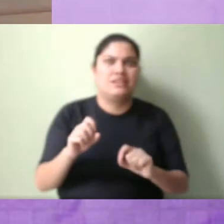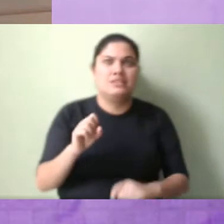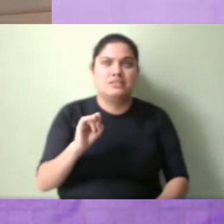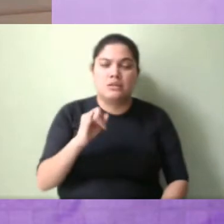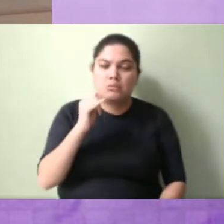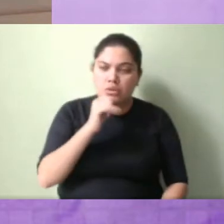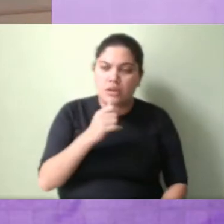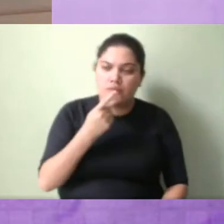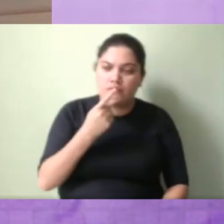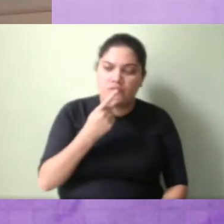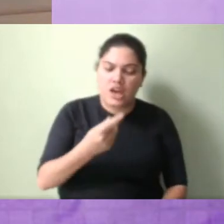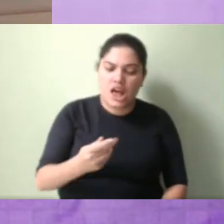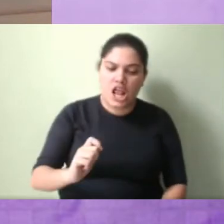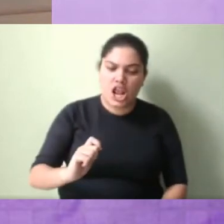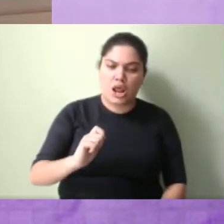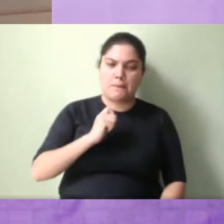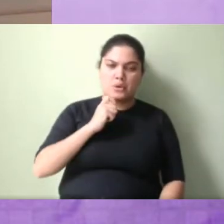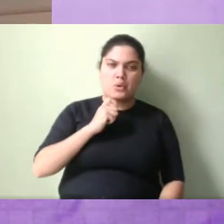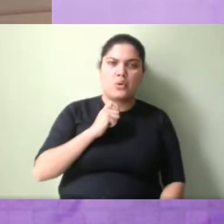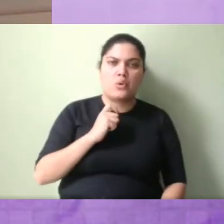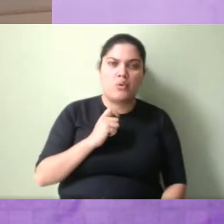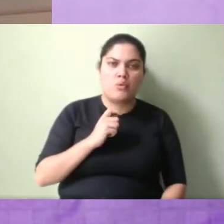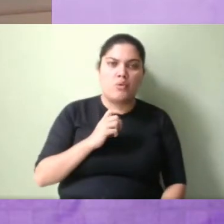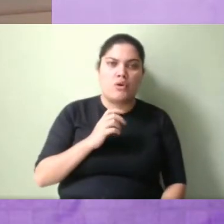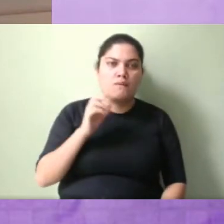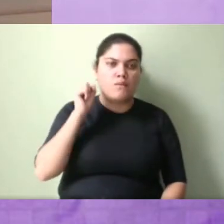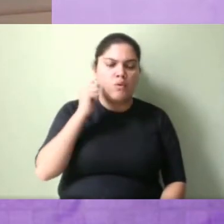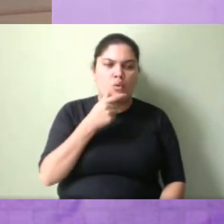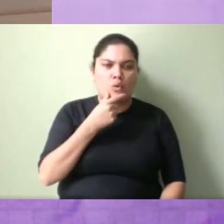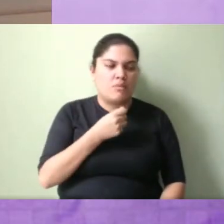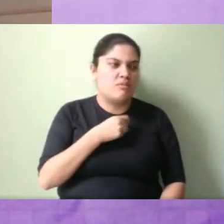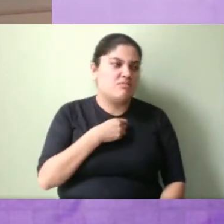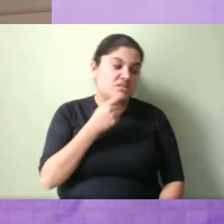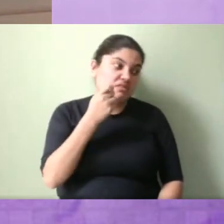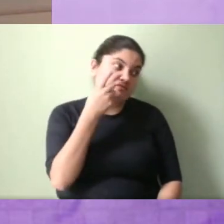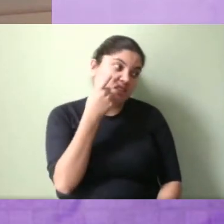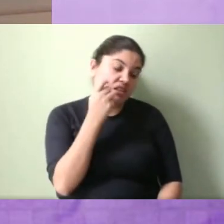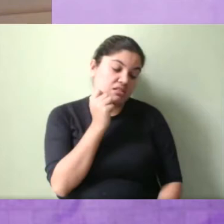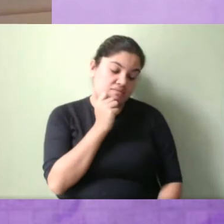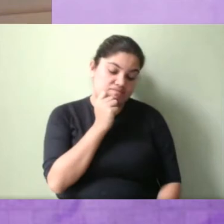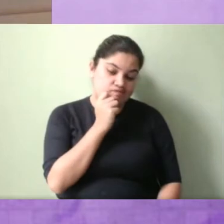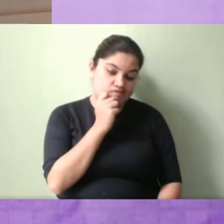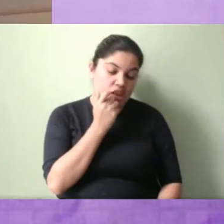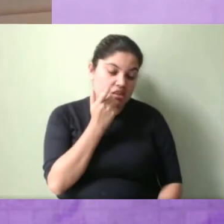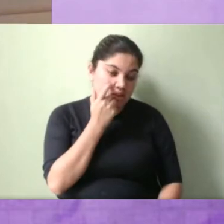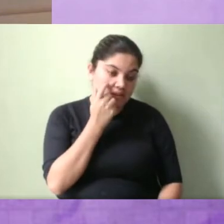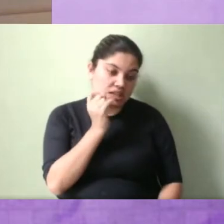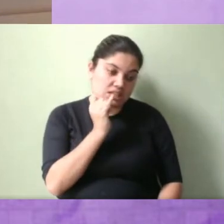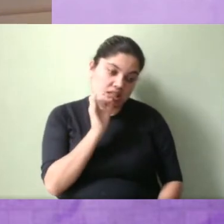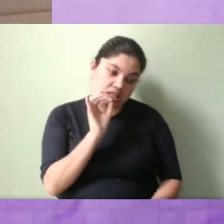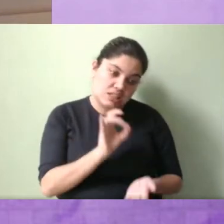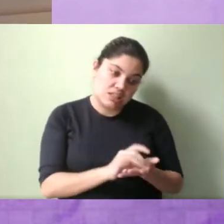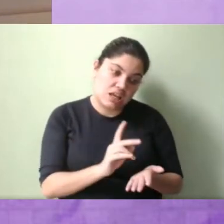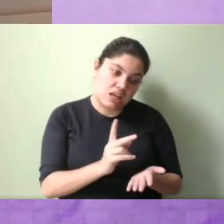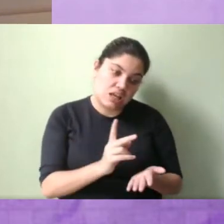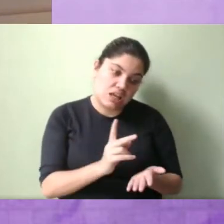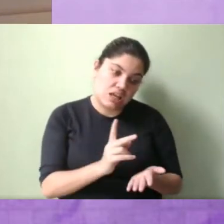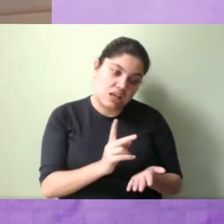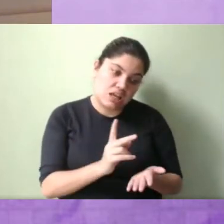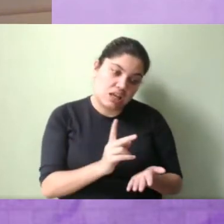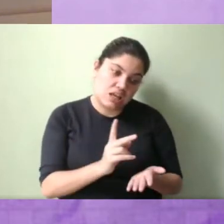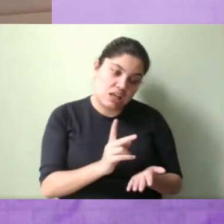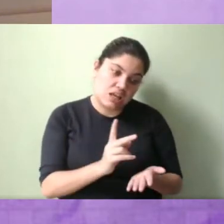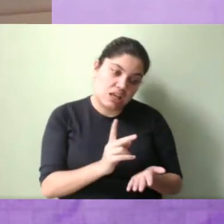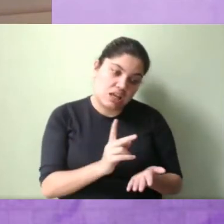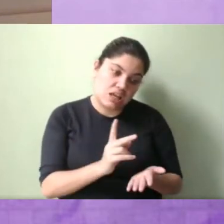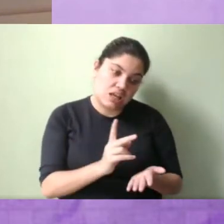Tenta deixar a pessoa falar, não intervir, e cada vez que você fala com ela, Você tenta falar sem implicar nada.